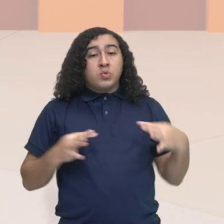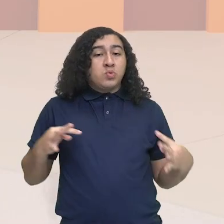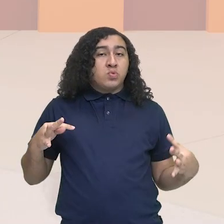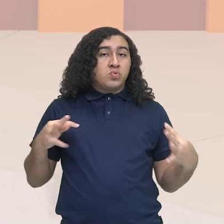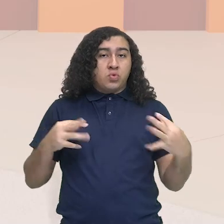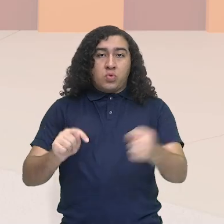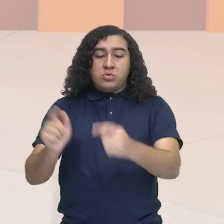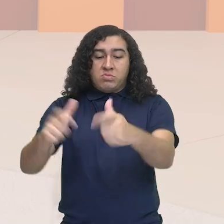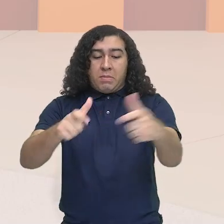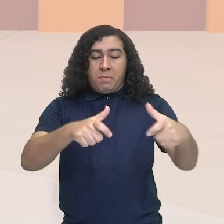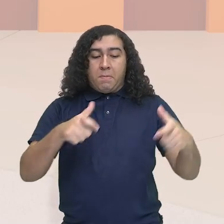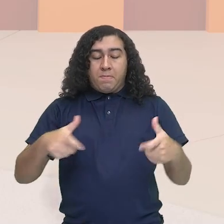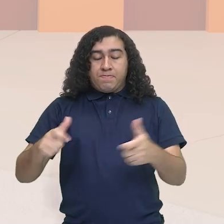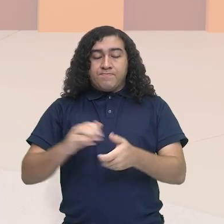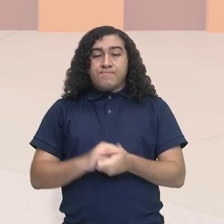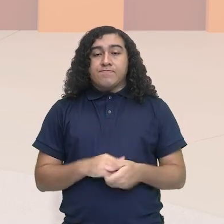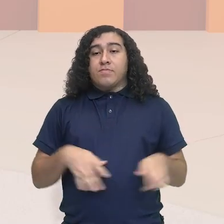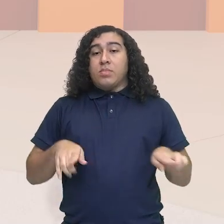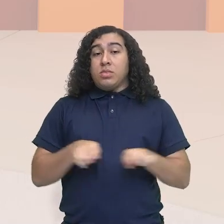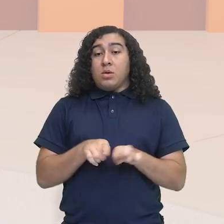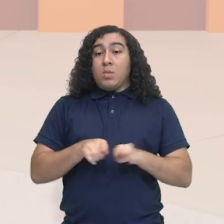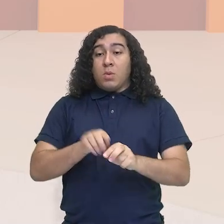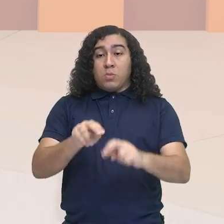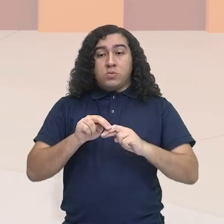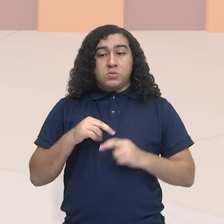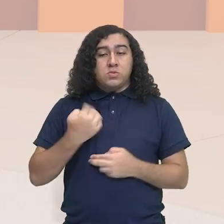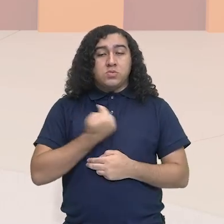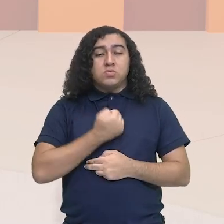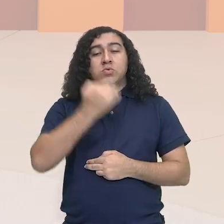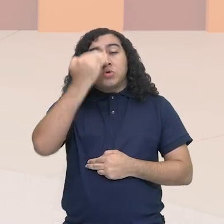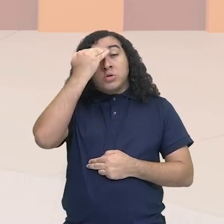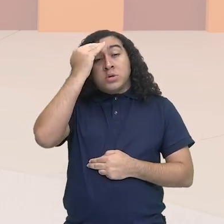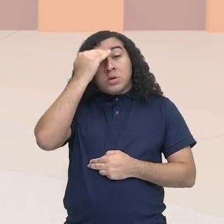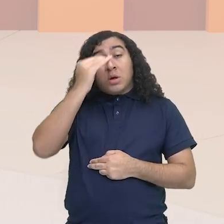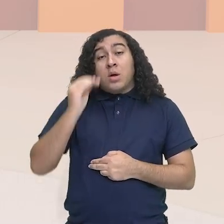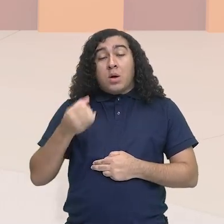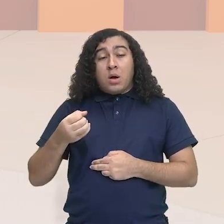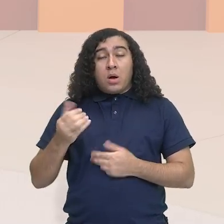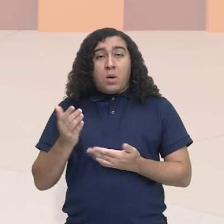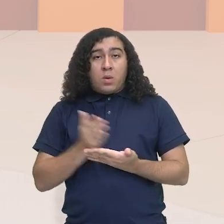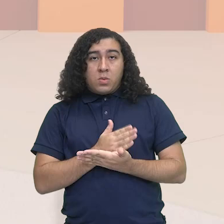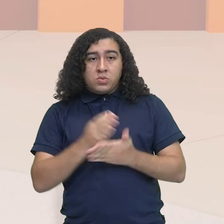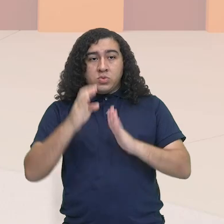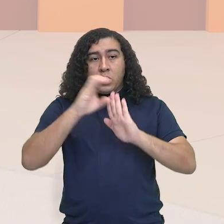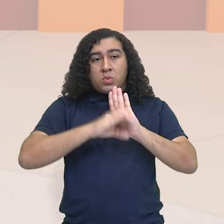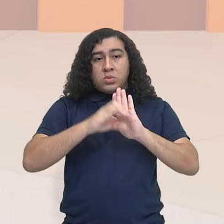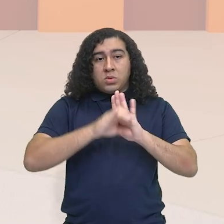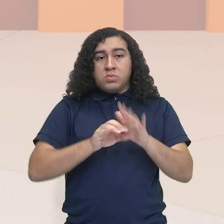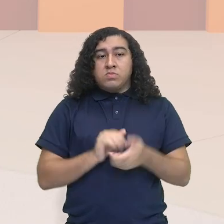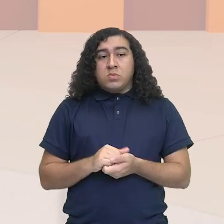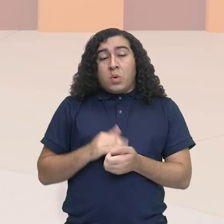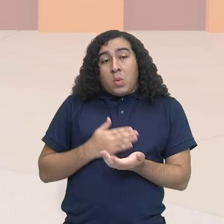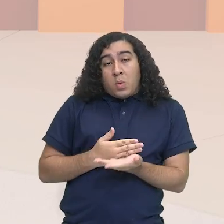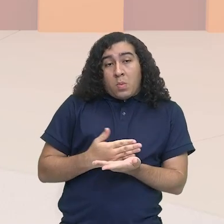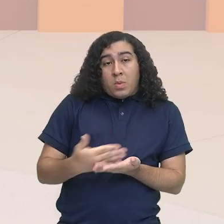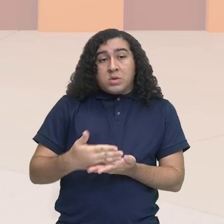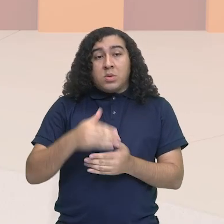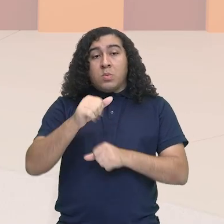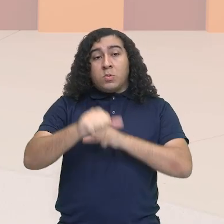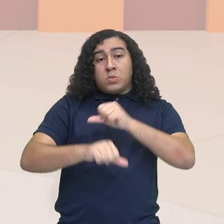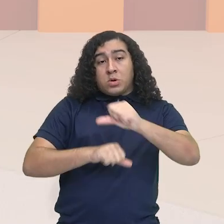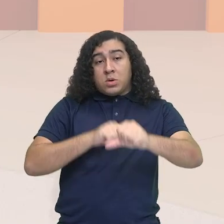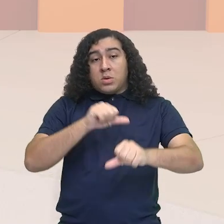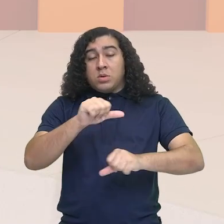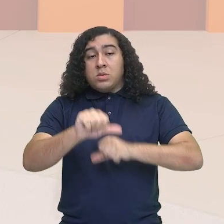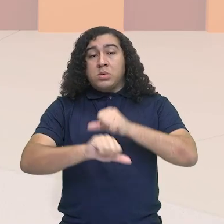as escalas. E para isso nós vamos rever aí alguns conceitos. Vamos iniciar com mudanças climáticas. O que